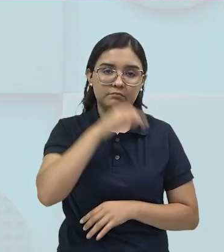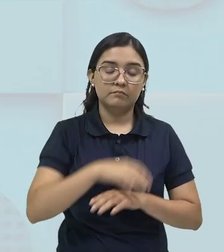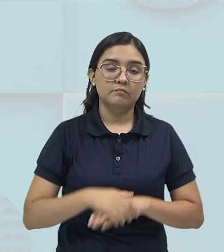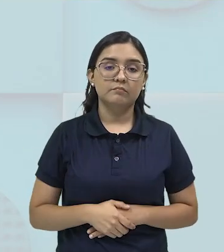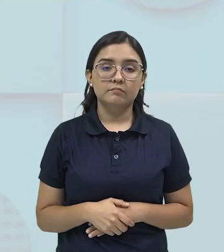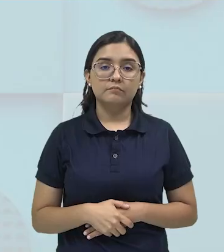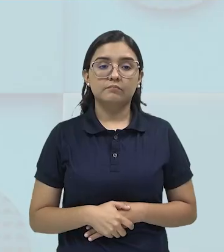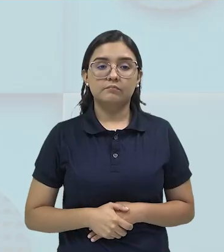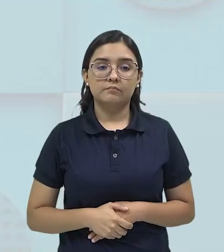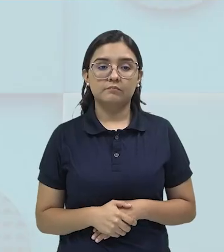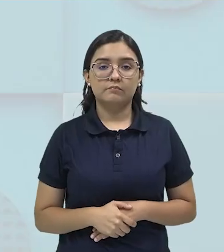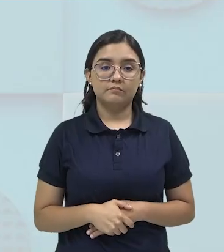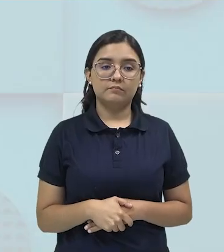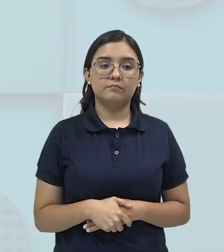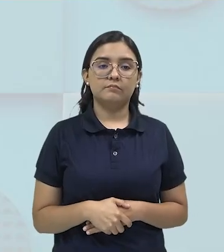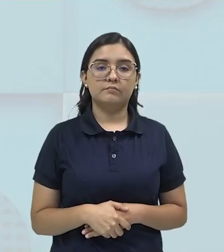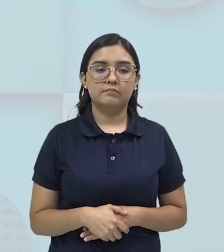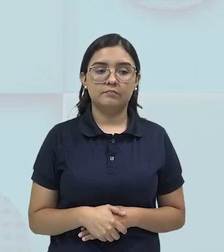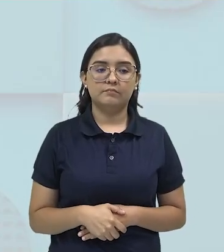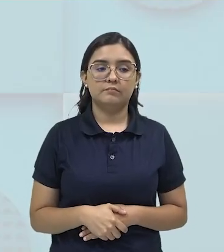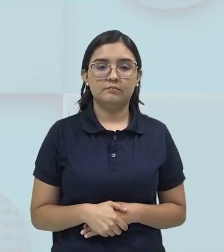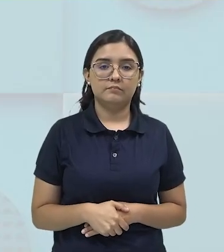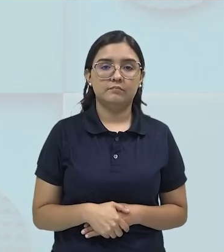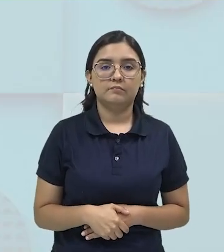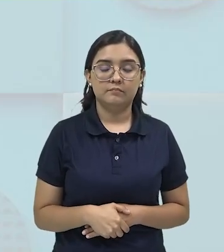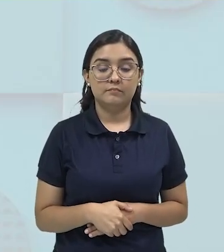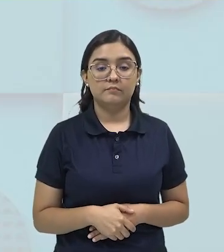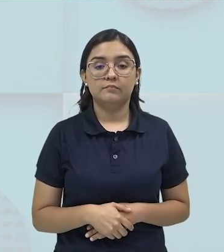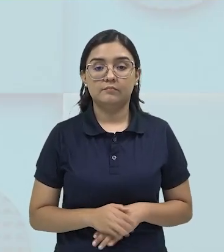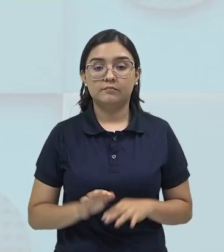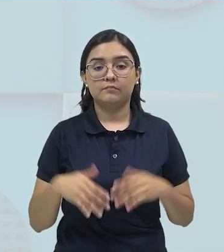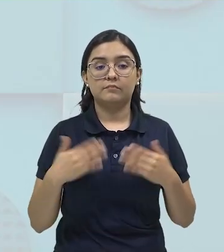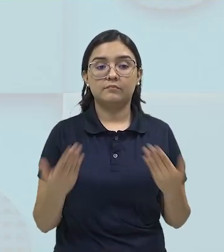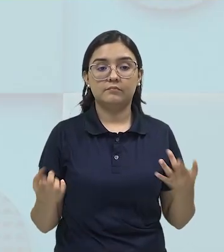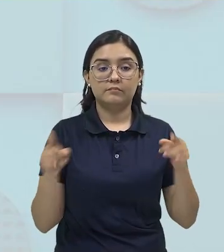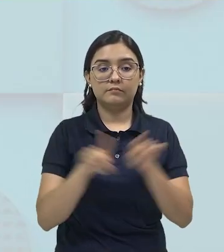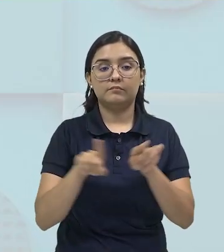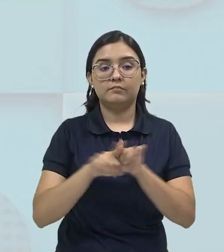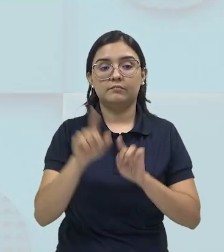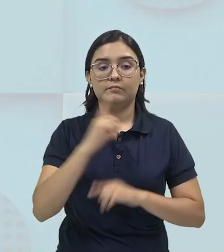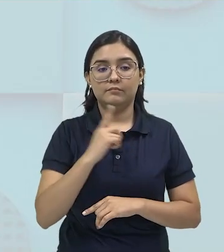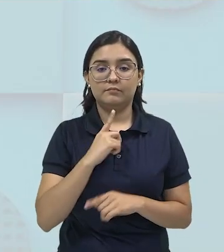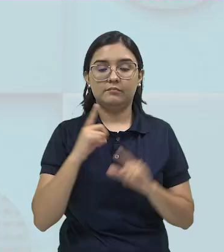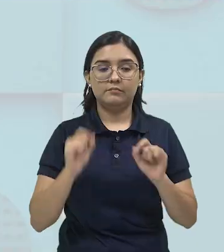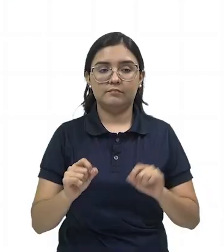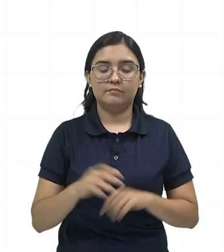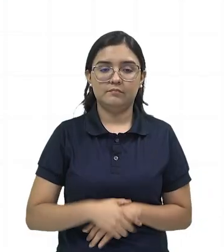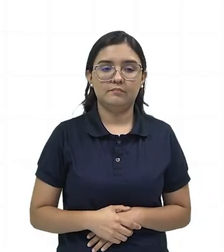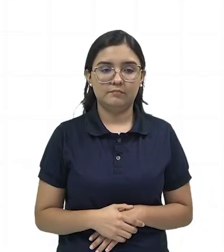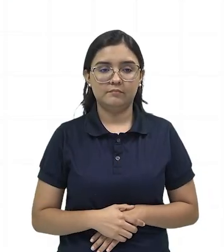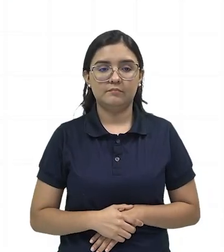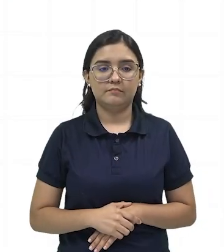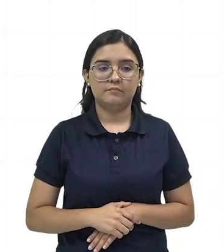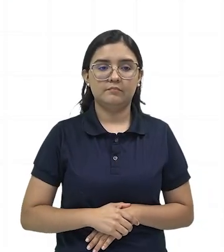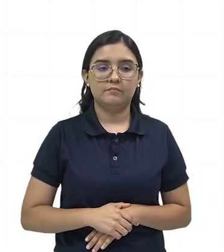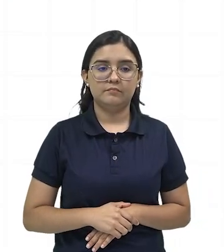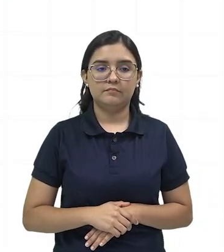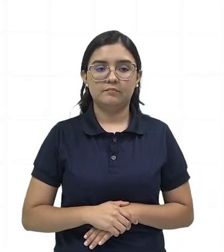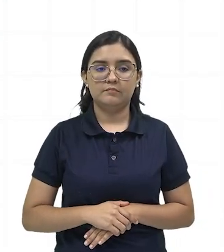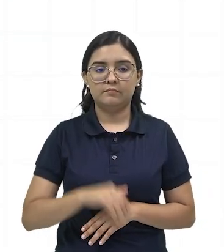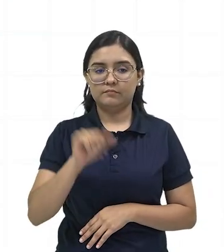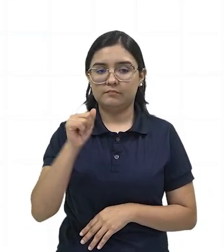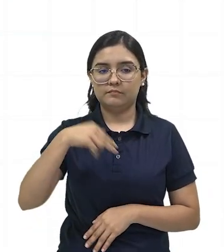tanto, né? O psicológico da pessoa. E aí nós temos também o quê? A antítese, que é uma